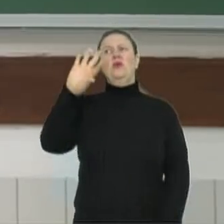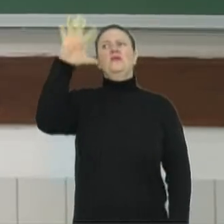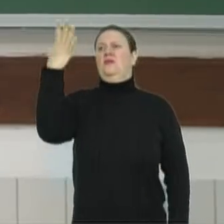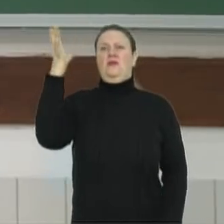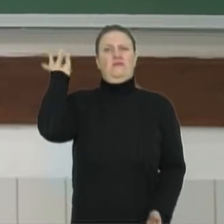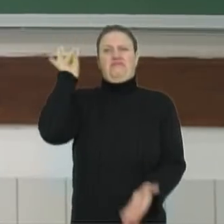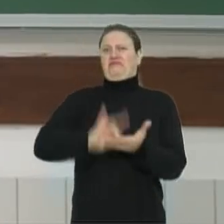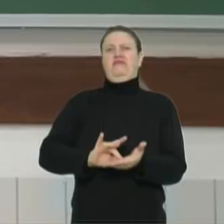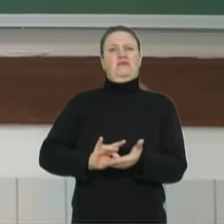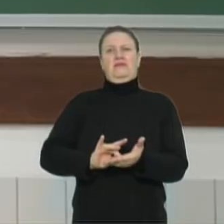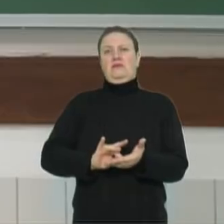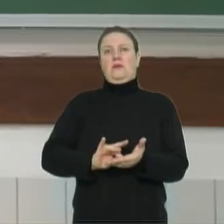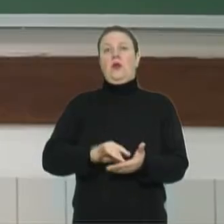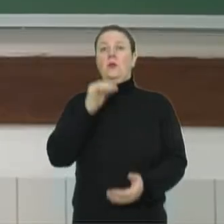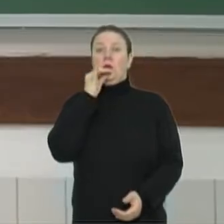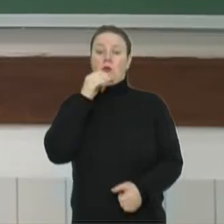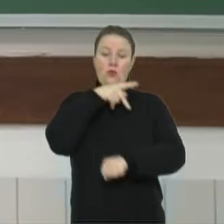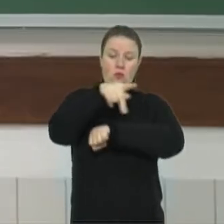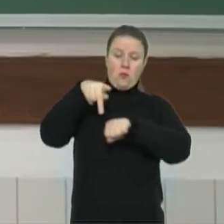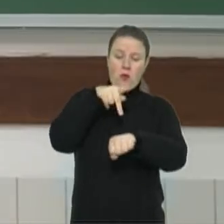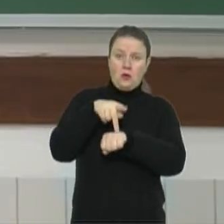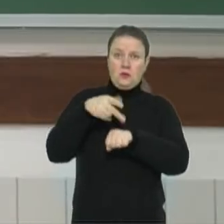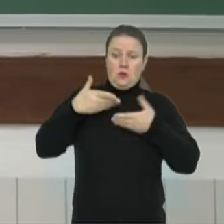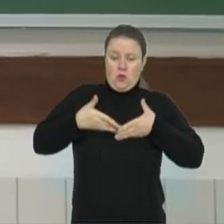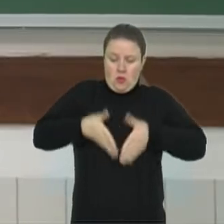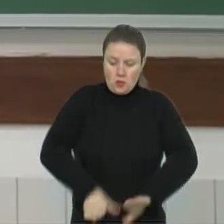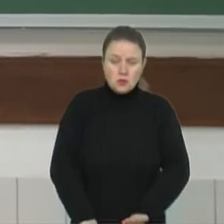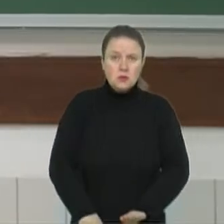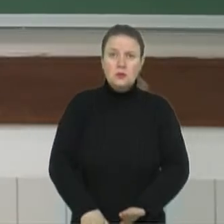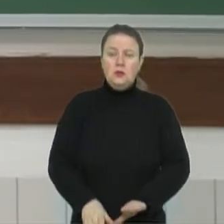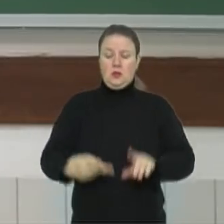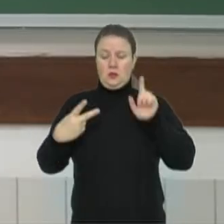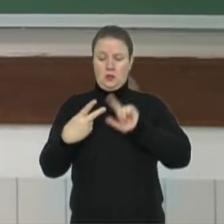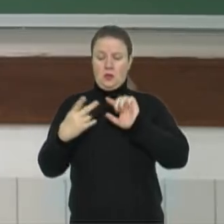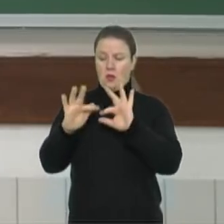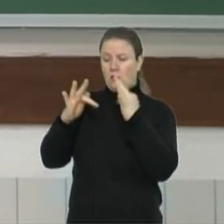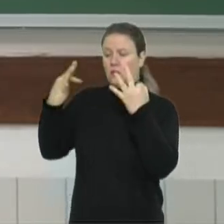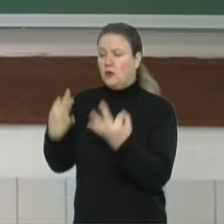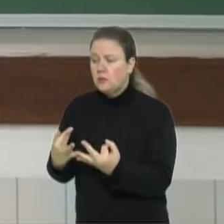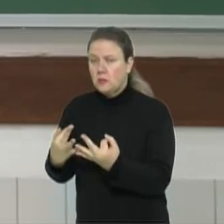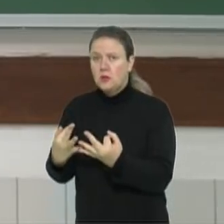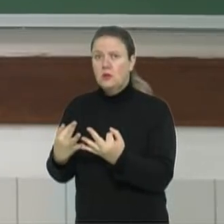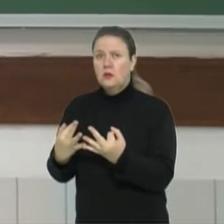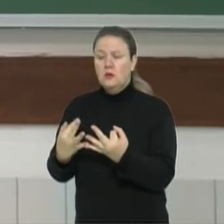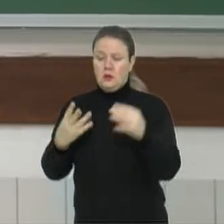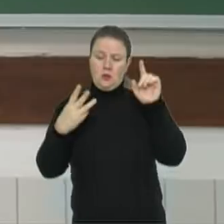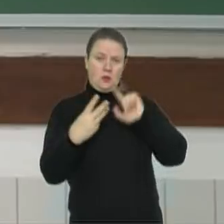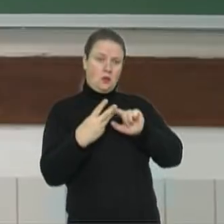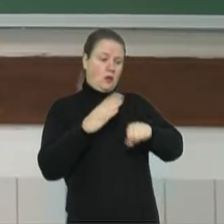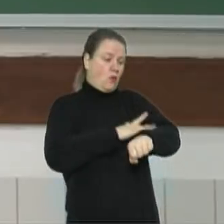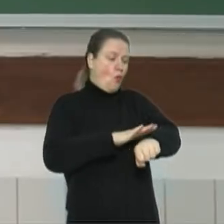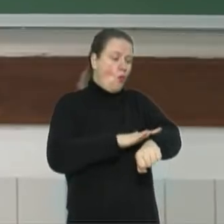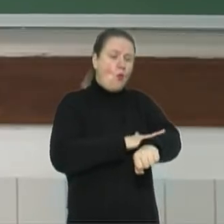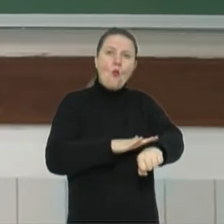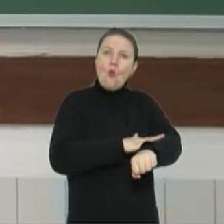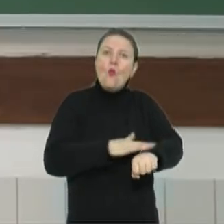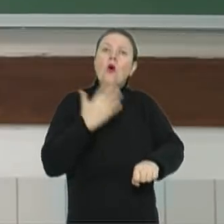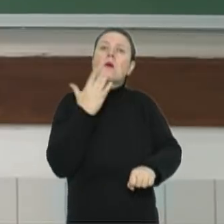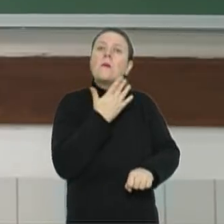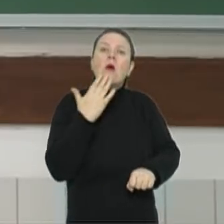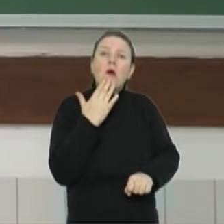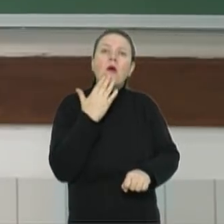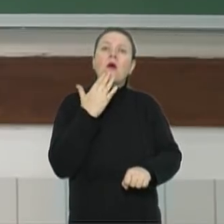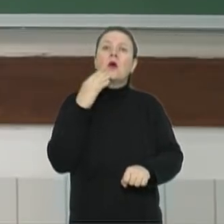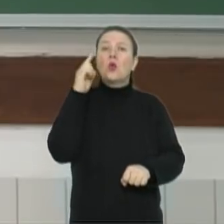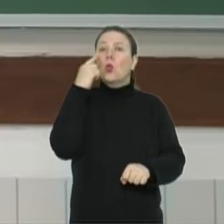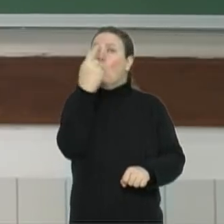carrega, né? O país onde mora, onde nasceu, né? A família que possui, o tom da pele, a cor dos